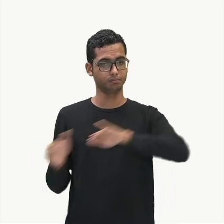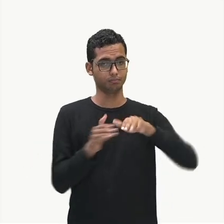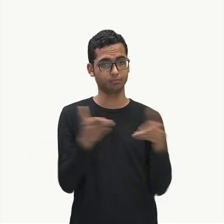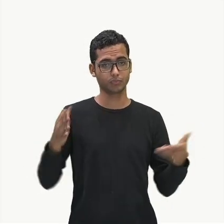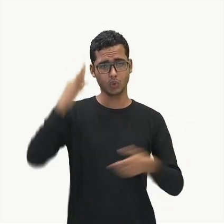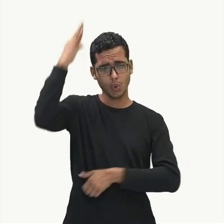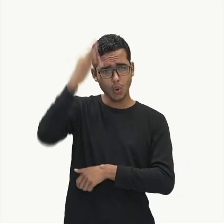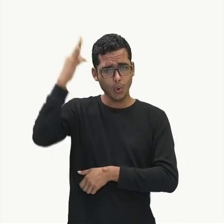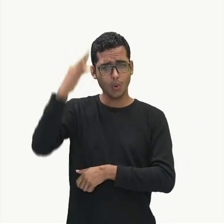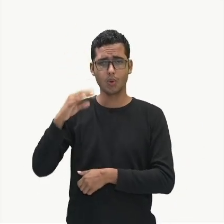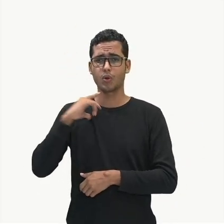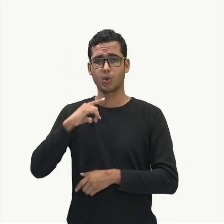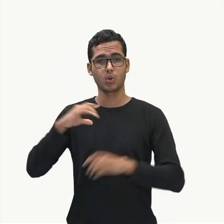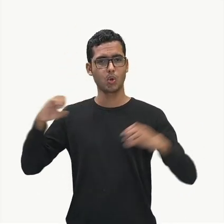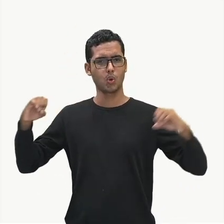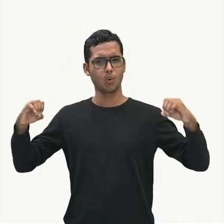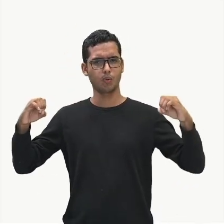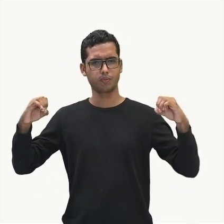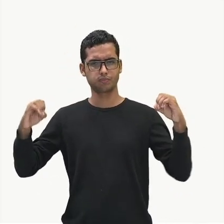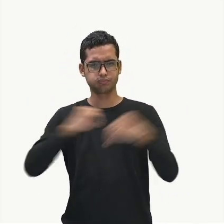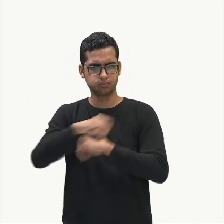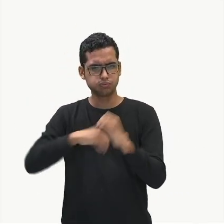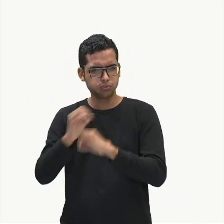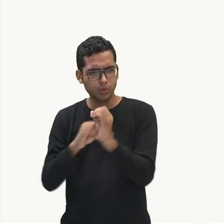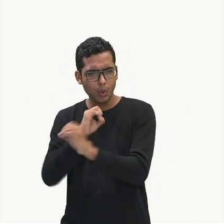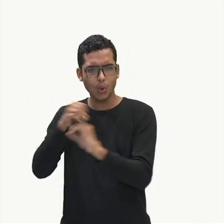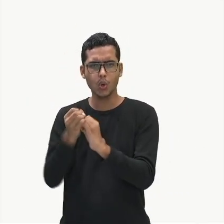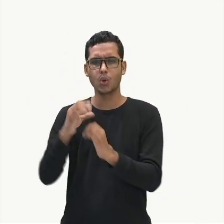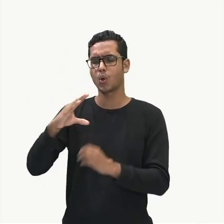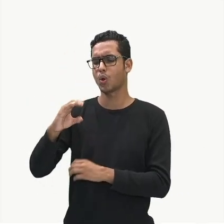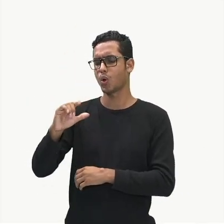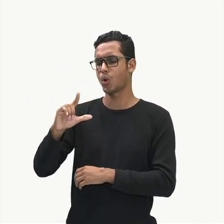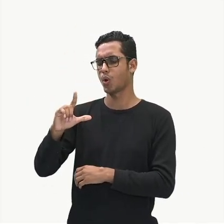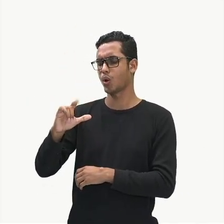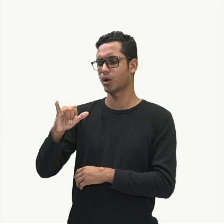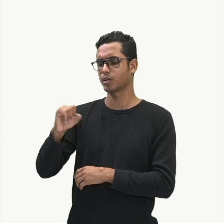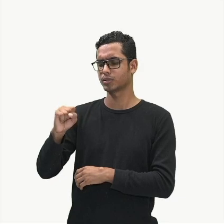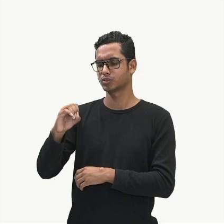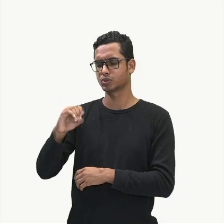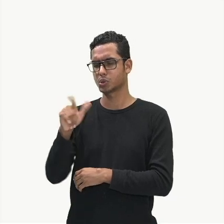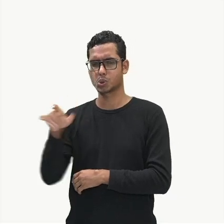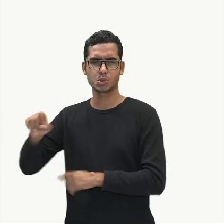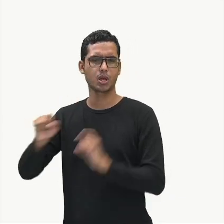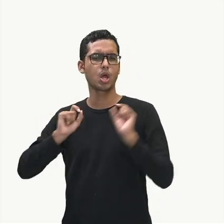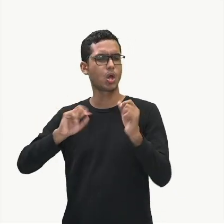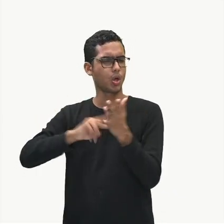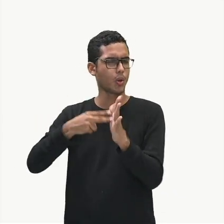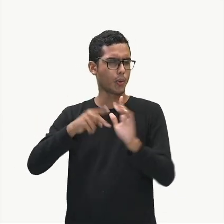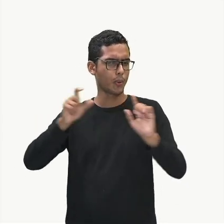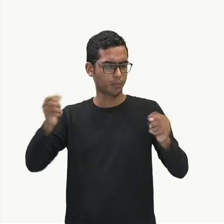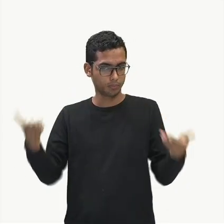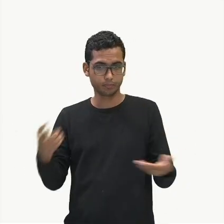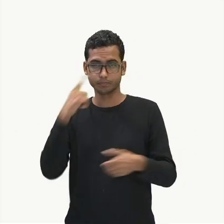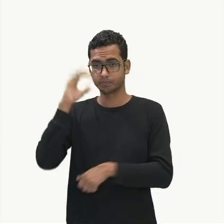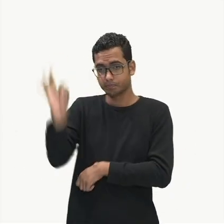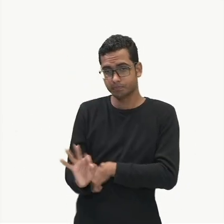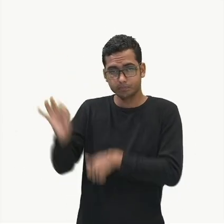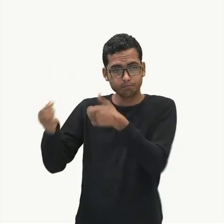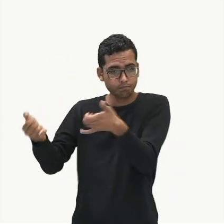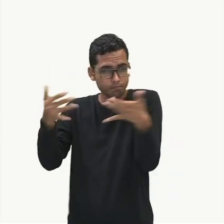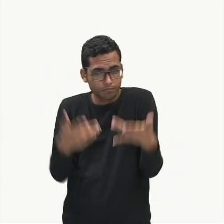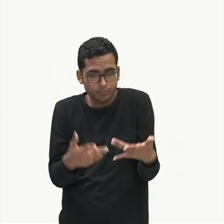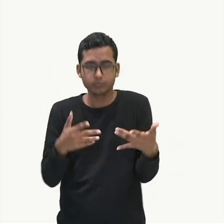A teoria das colisões, ela é uma explicação para as taxas de muitas